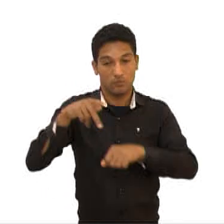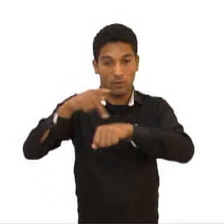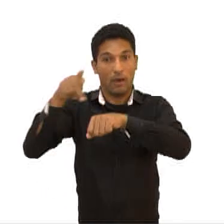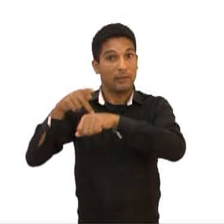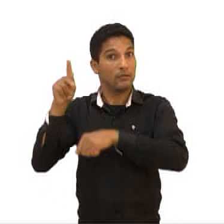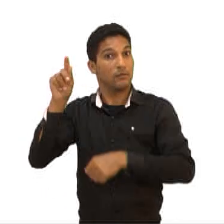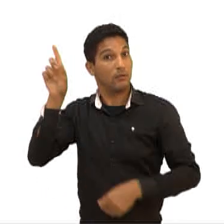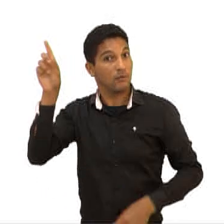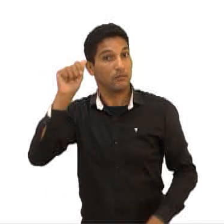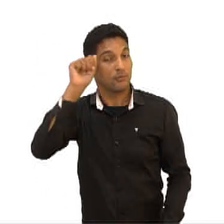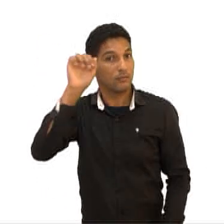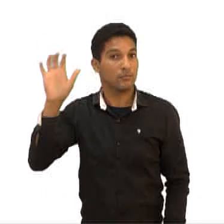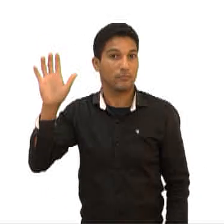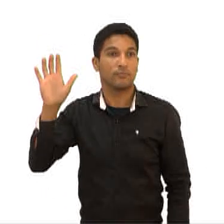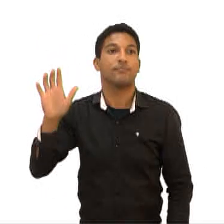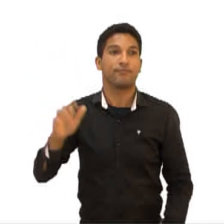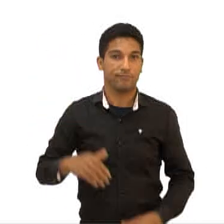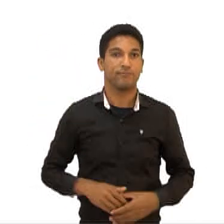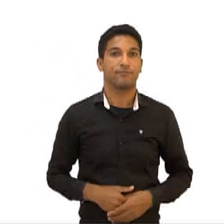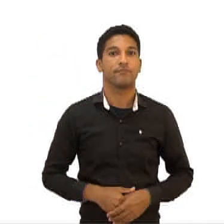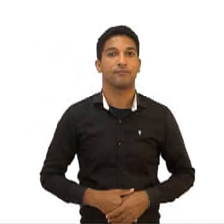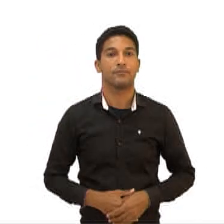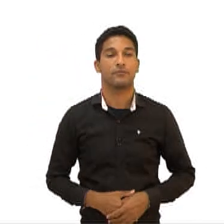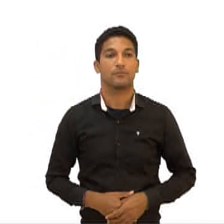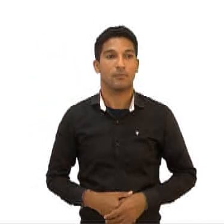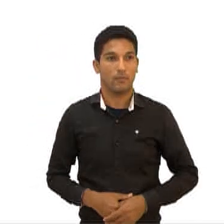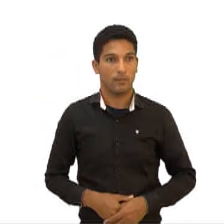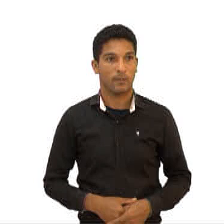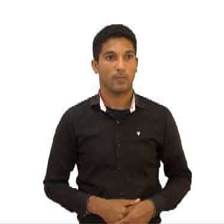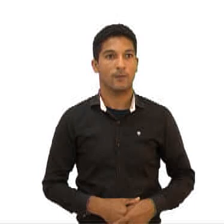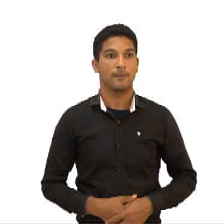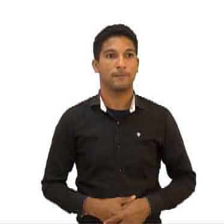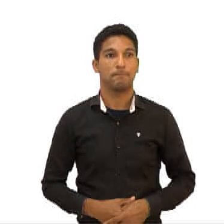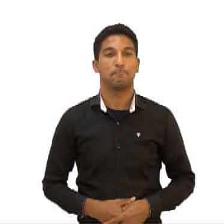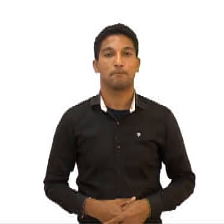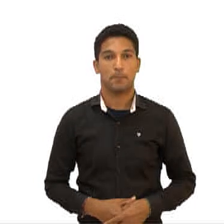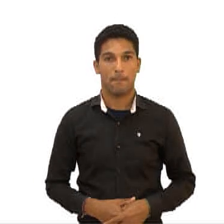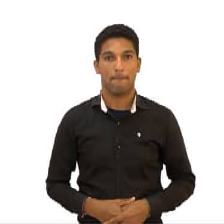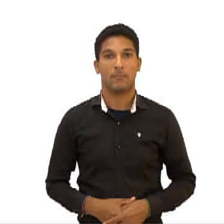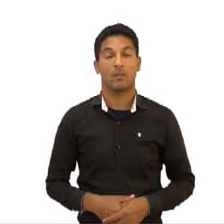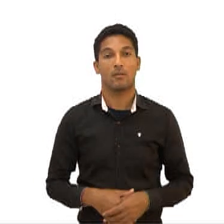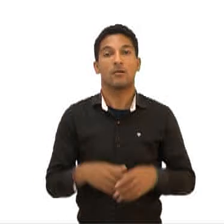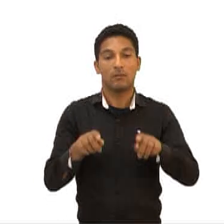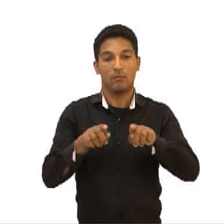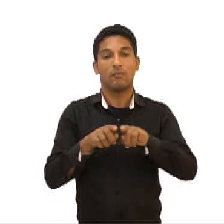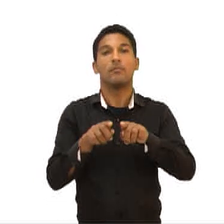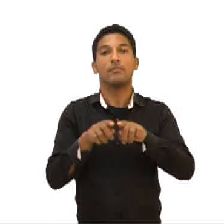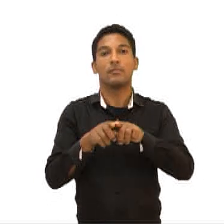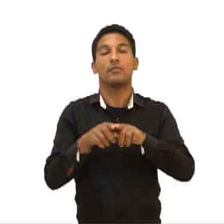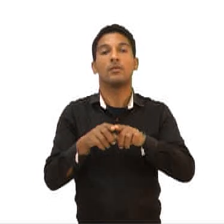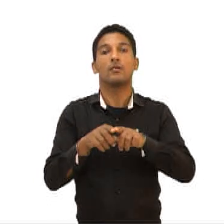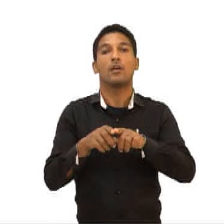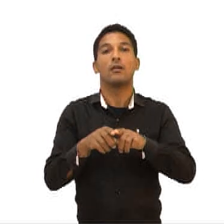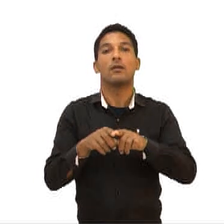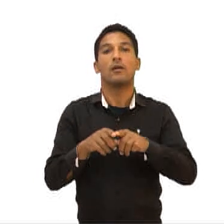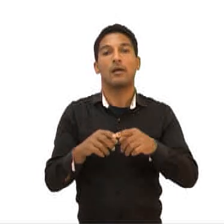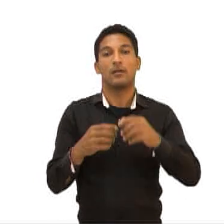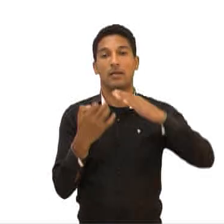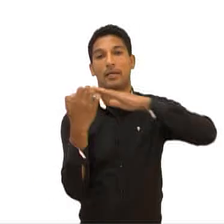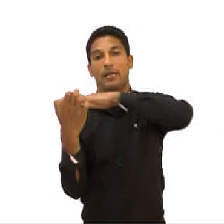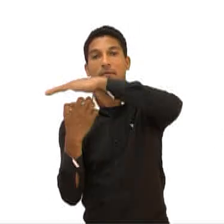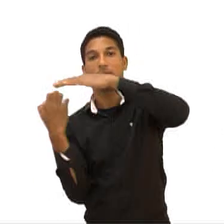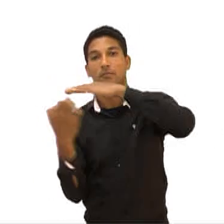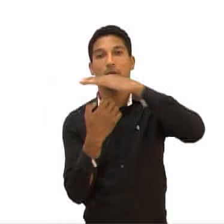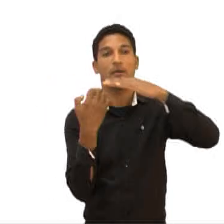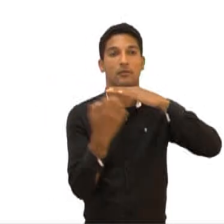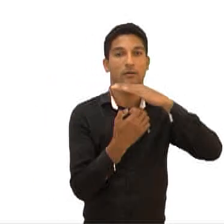exploração dos recursos é subordinada aos interesses nacionais e está sob controle de empresas transnacionais, com exceção da Rússia e